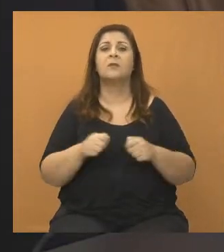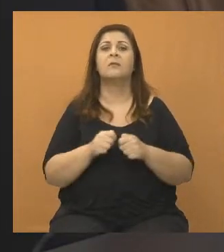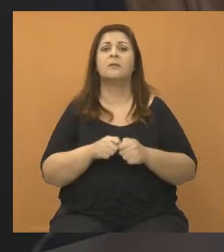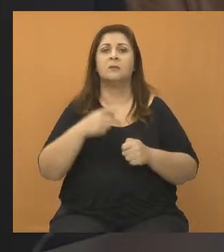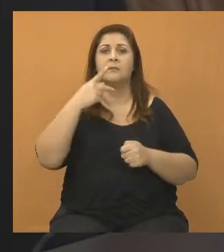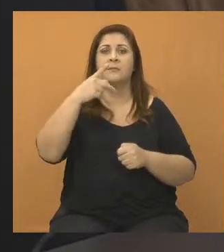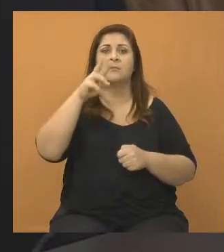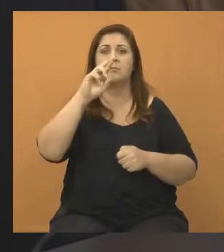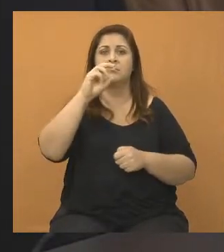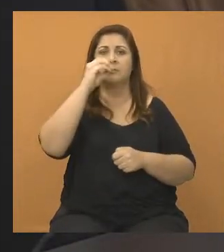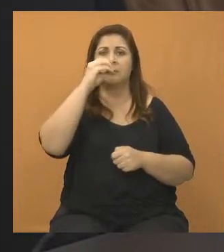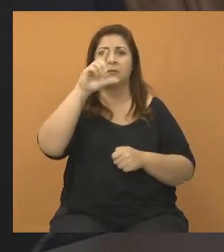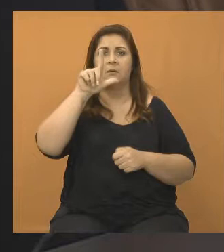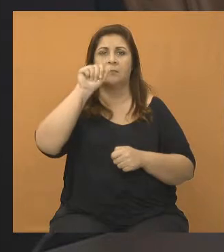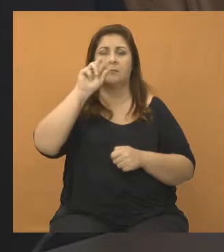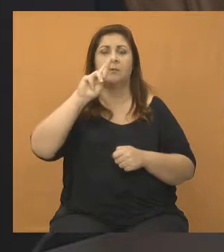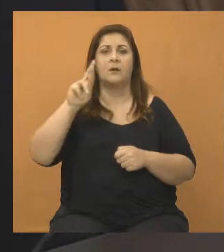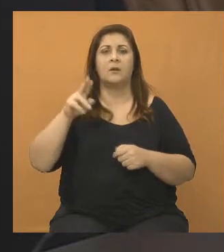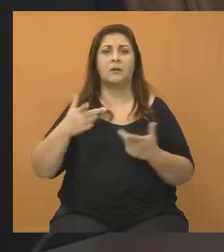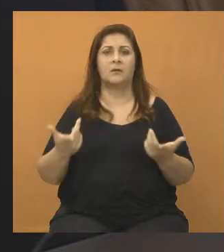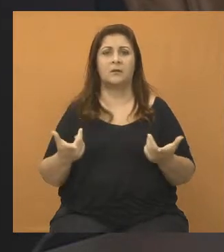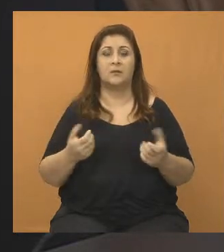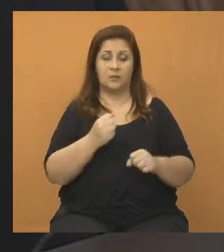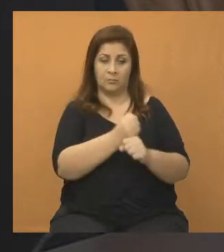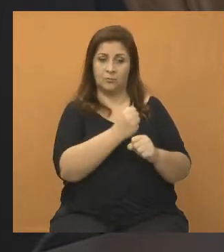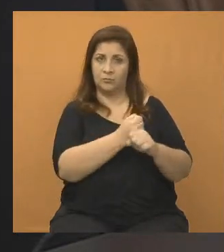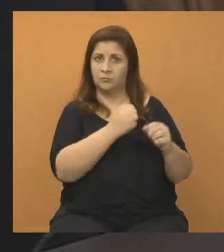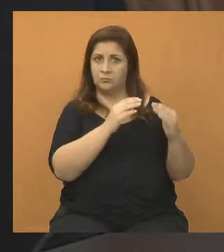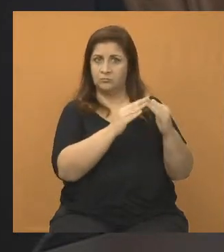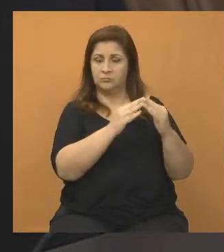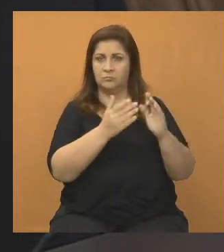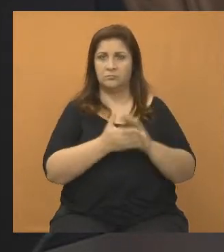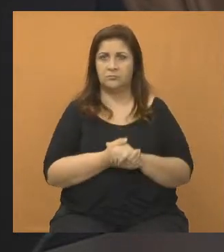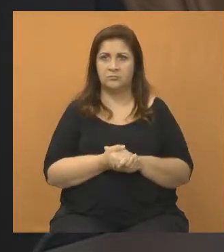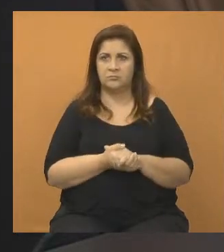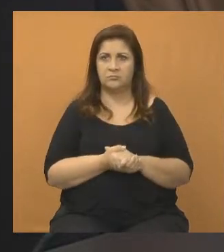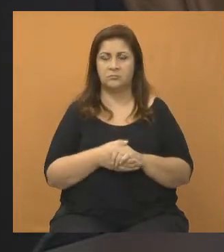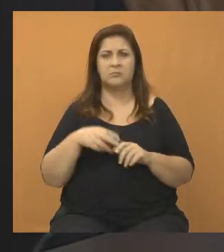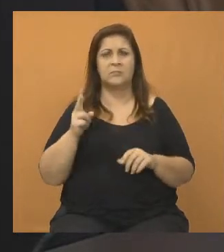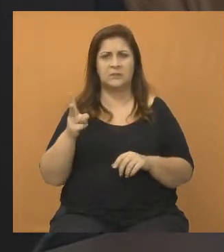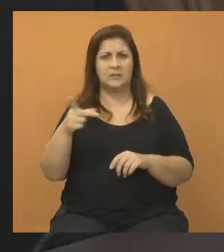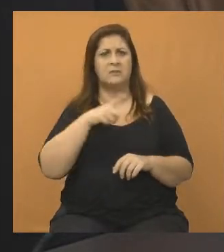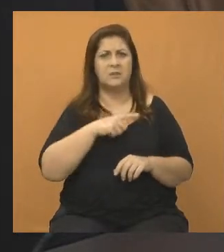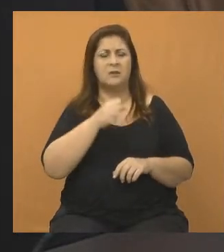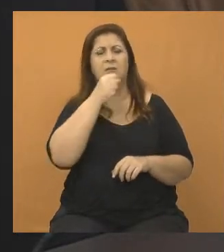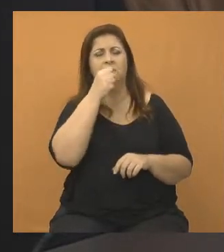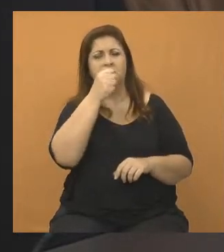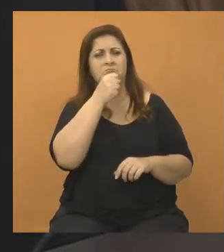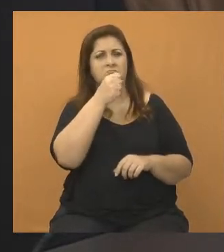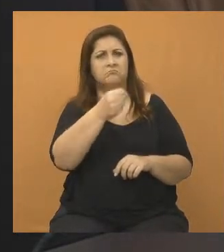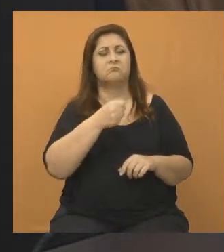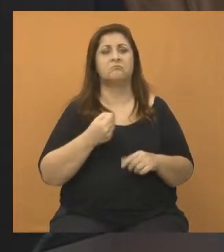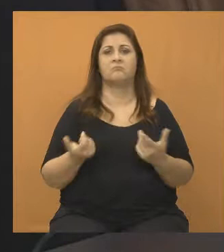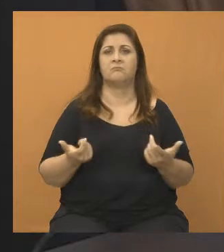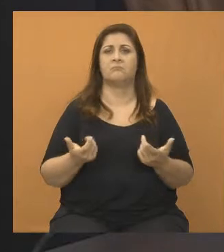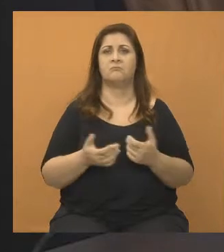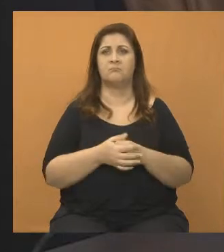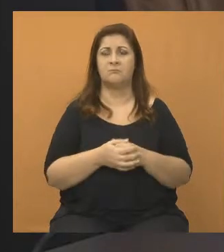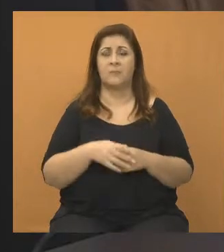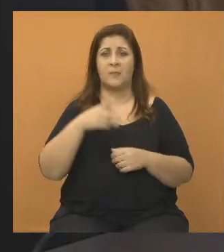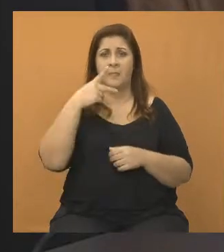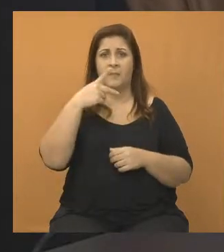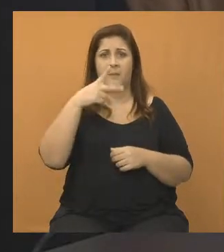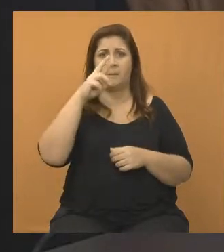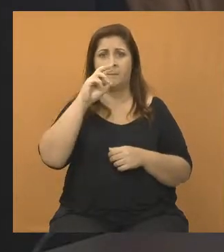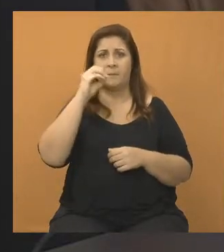Prolar com relação à construção de casas. Nós sempre fizemos um discurso aqui que a Fundação Prolar, sendo um órgão